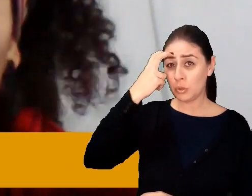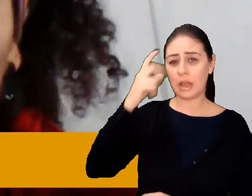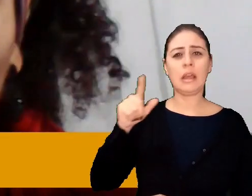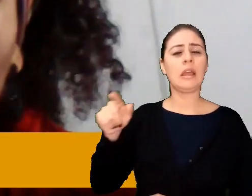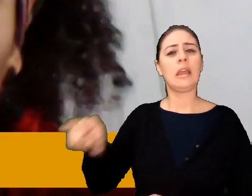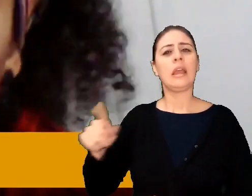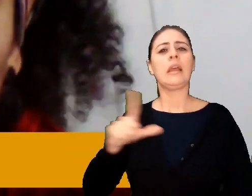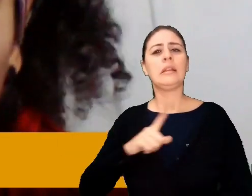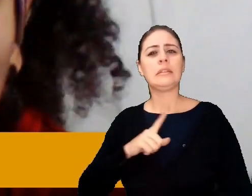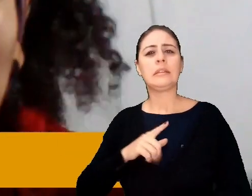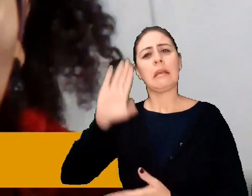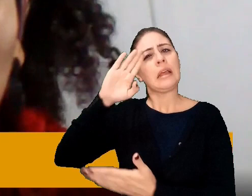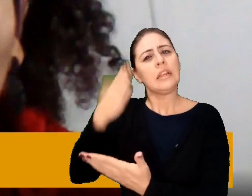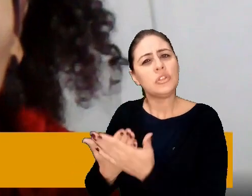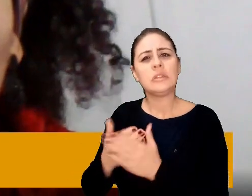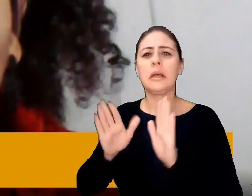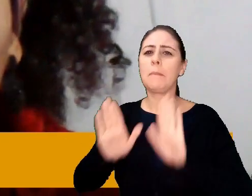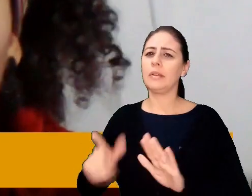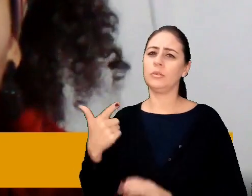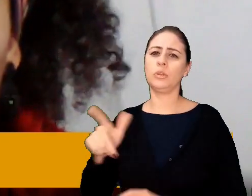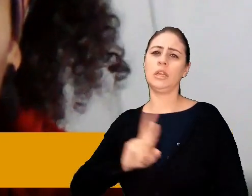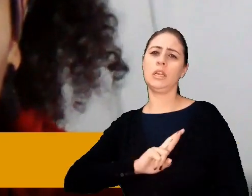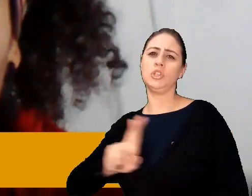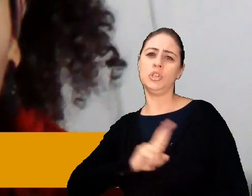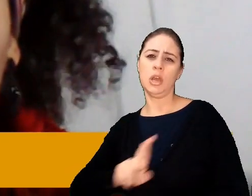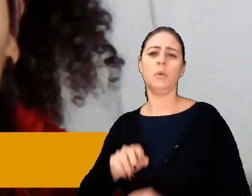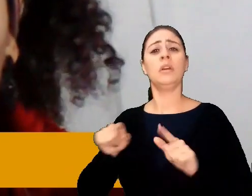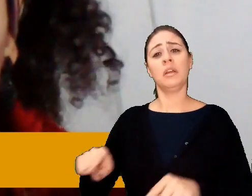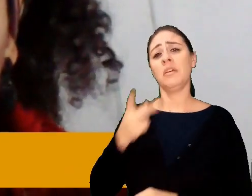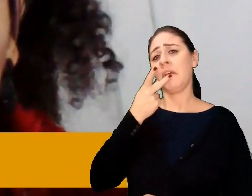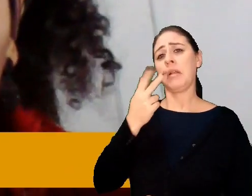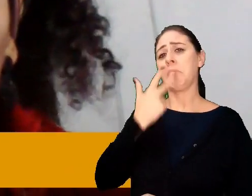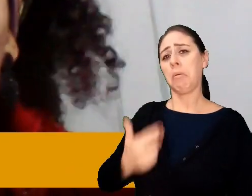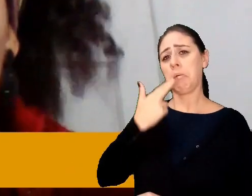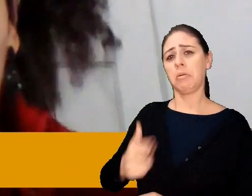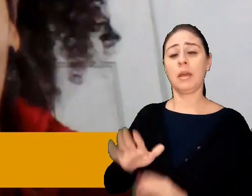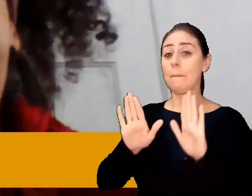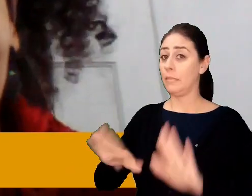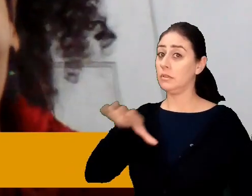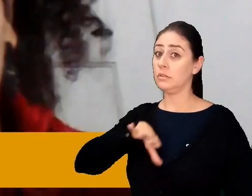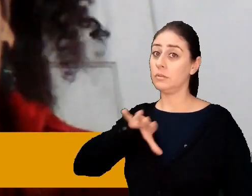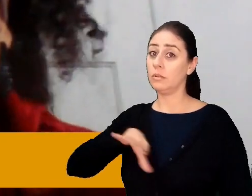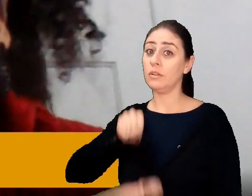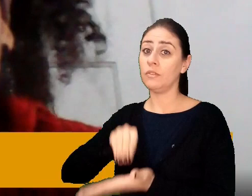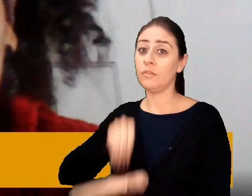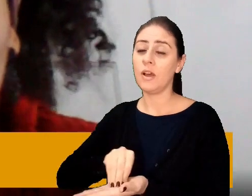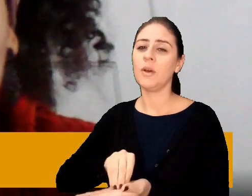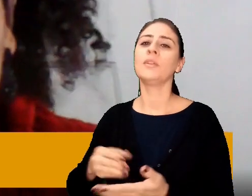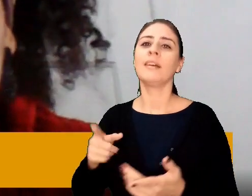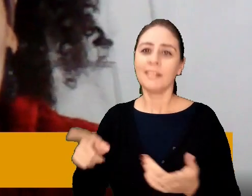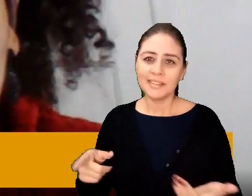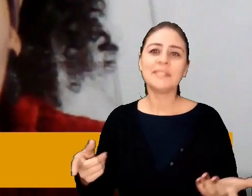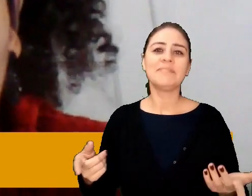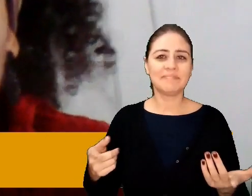superstições e não uma religião. Eles falam dialetos e não línguas. Eles fazem artesanato e não obras de arte. Então é bem isso que você